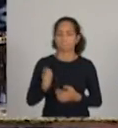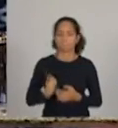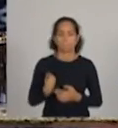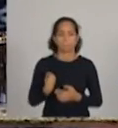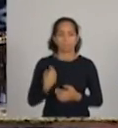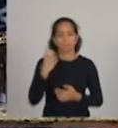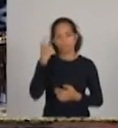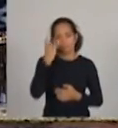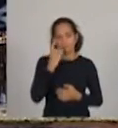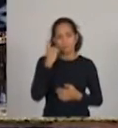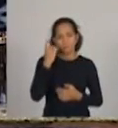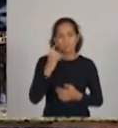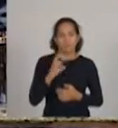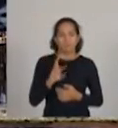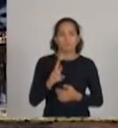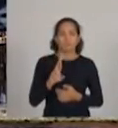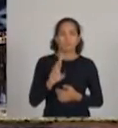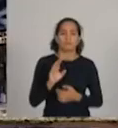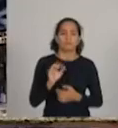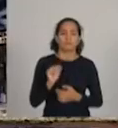Ausente, deputada Raquel Lessa.